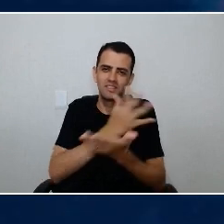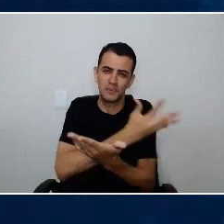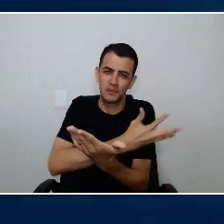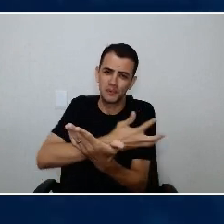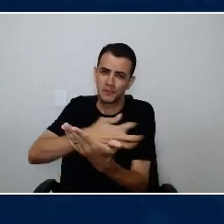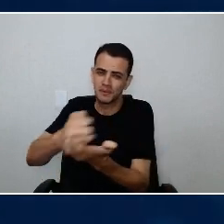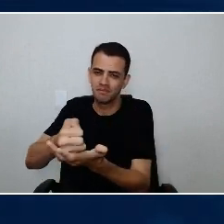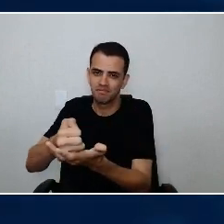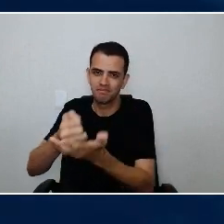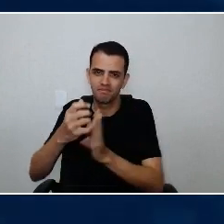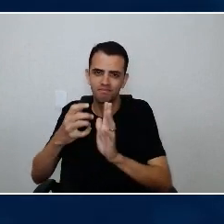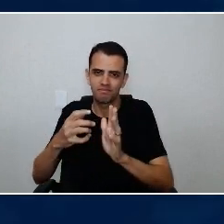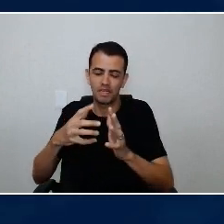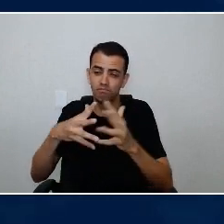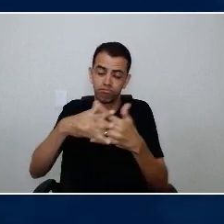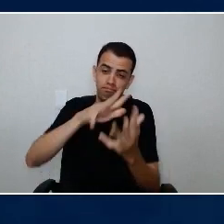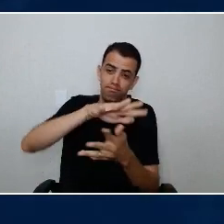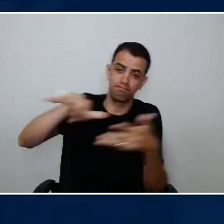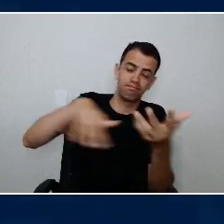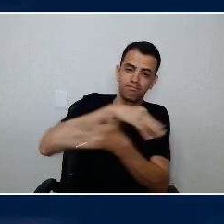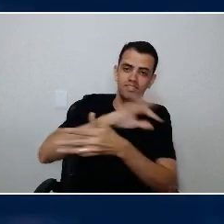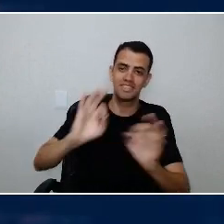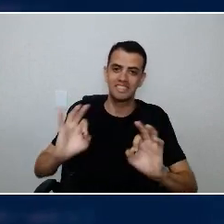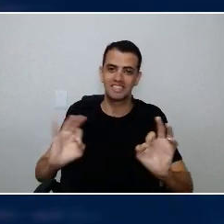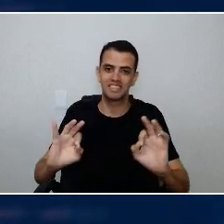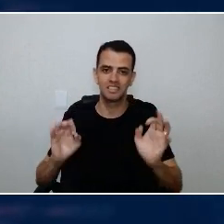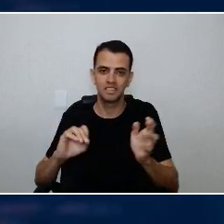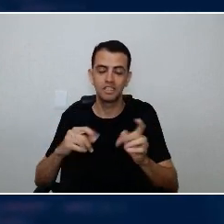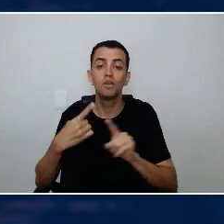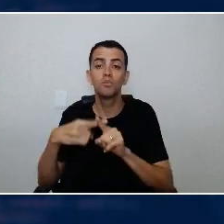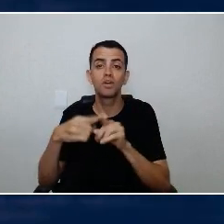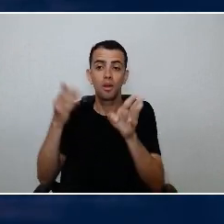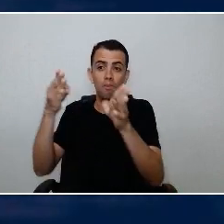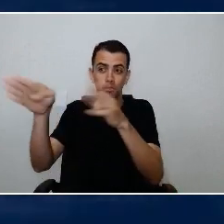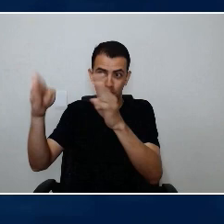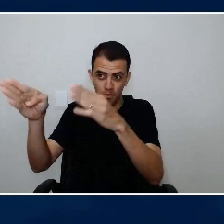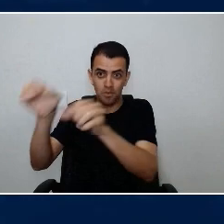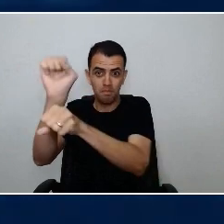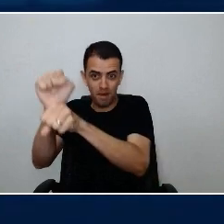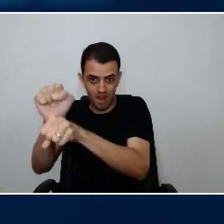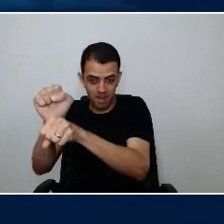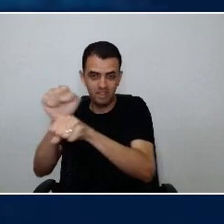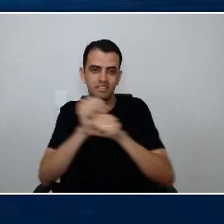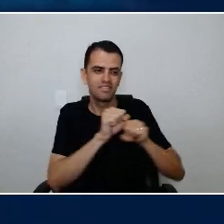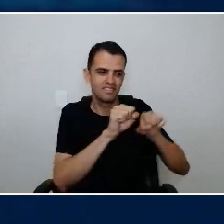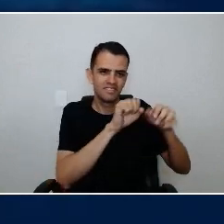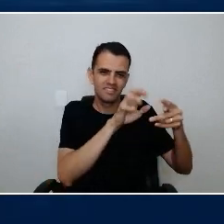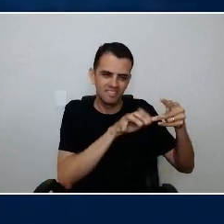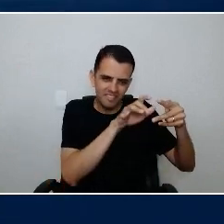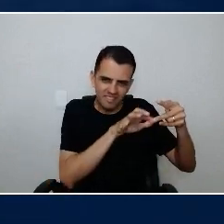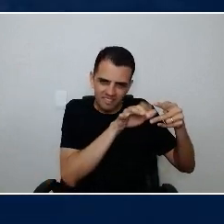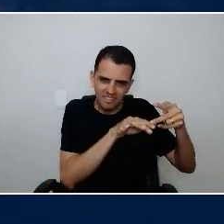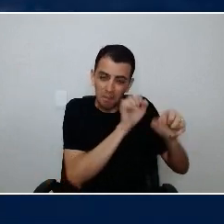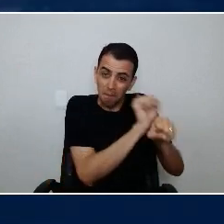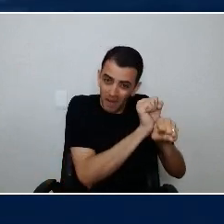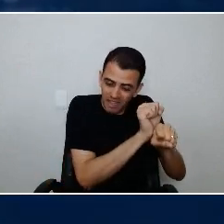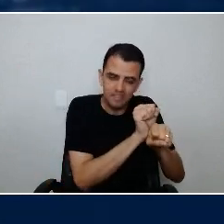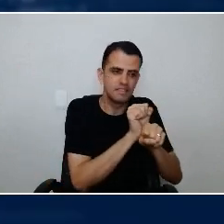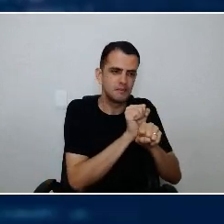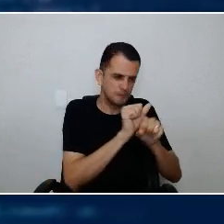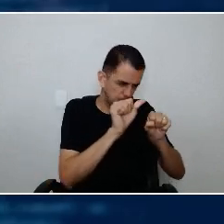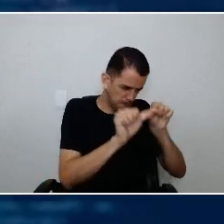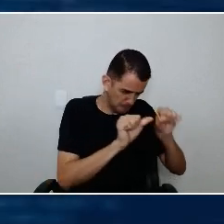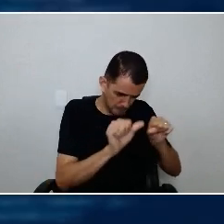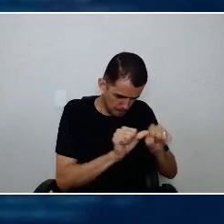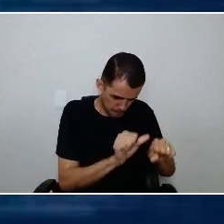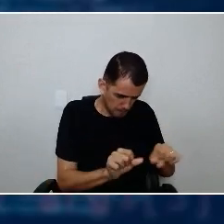haver confusão porque você precisa parar o processo de escrita fazer né toda a sua mudança para depois seguir adiante quando